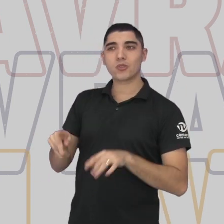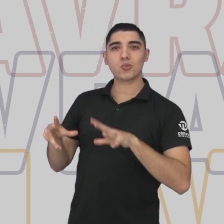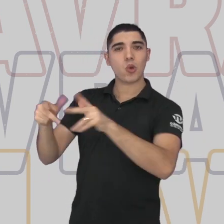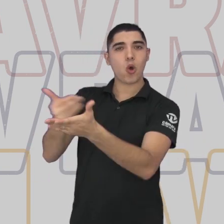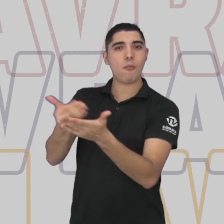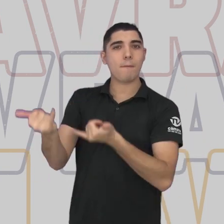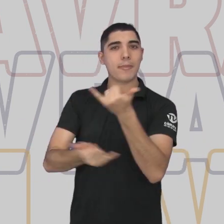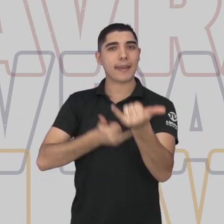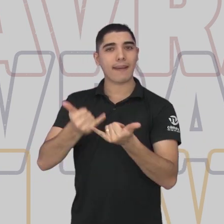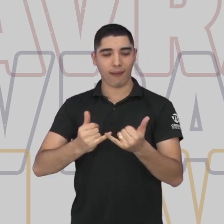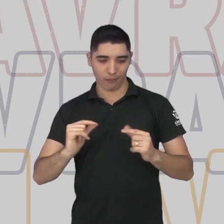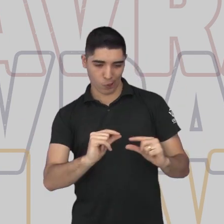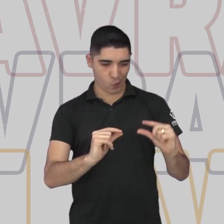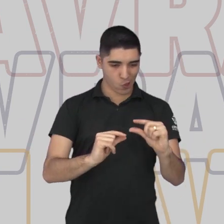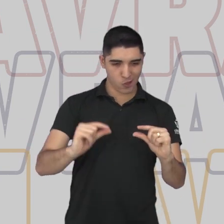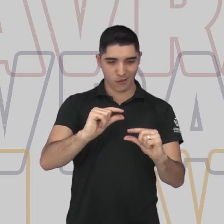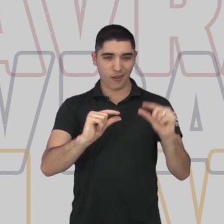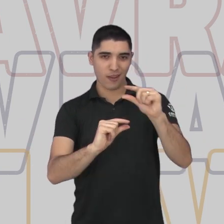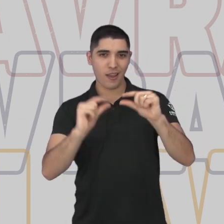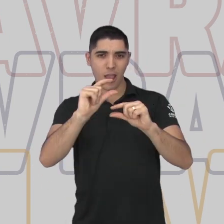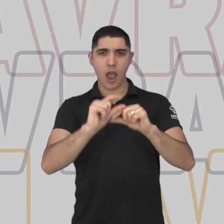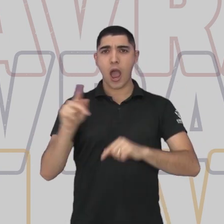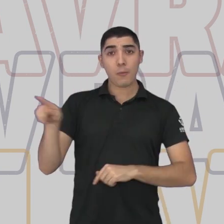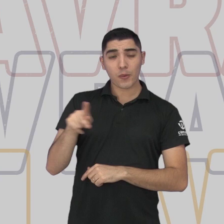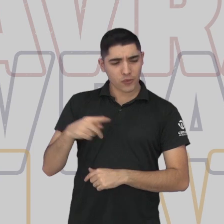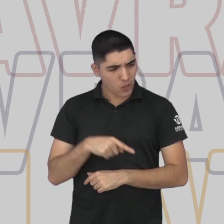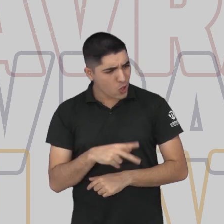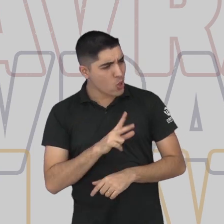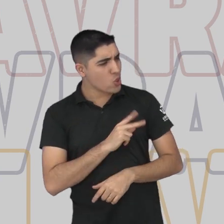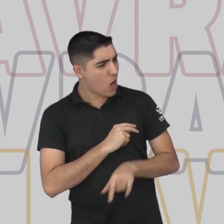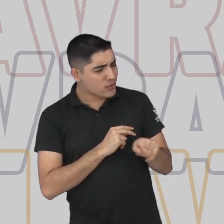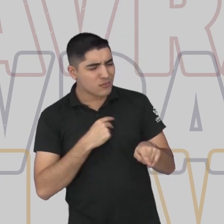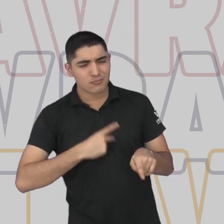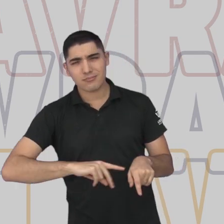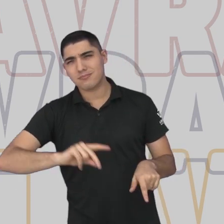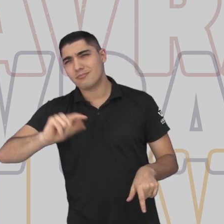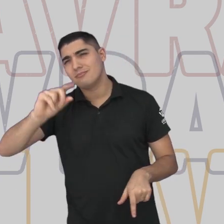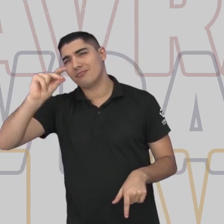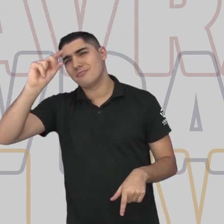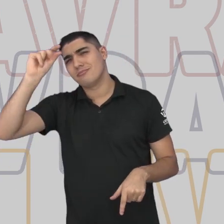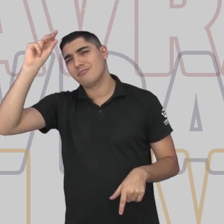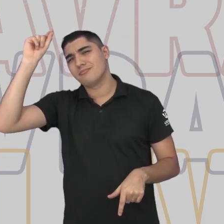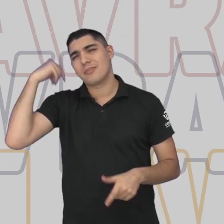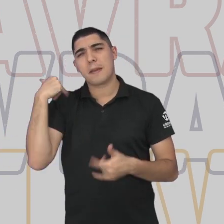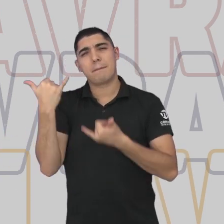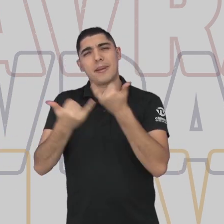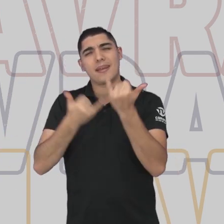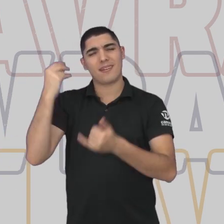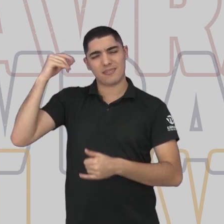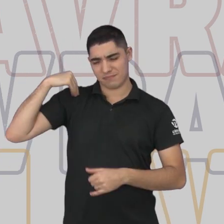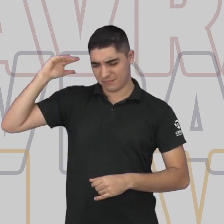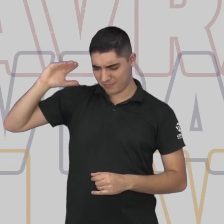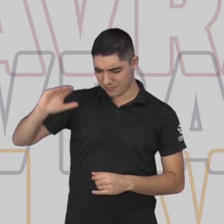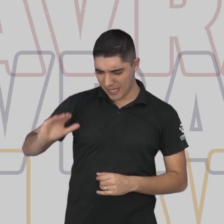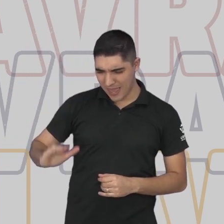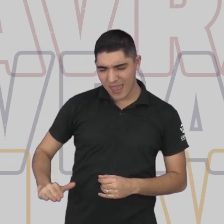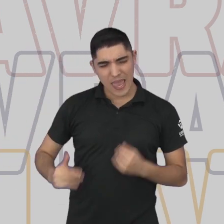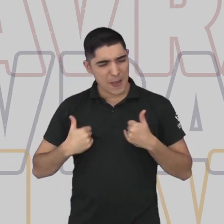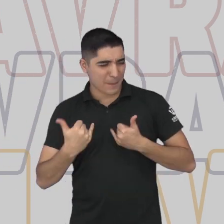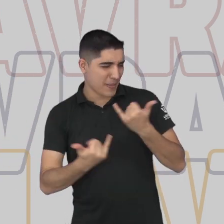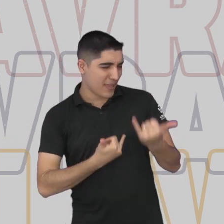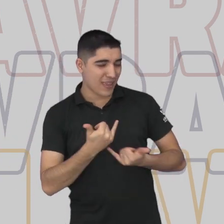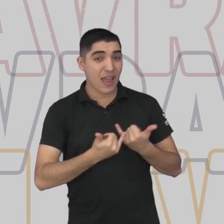brinquedos com Lego, os professores lá brincando de Lego. Aí os professores veem, nossa, eu brinquei com Lego lá atrás,